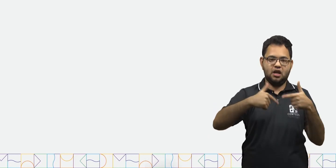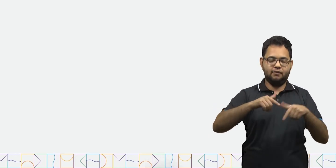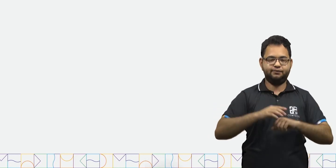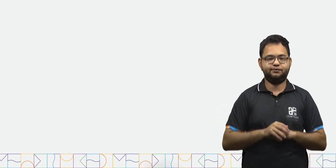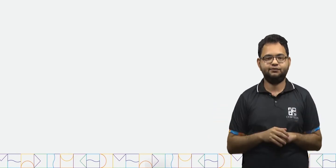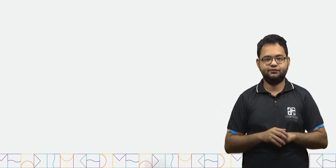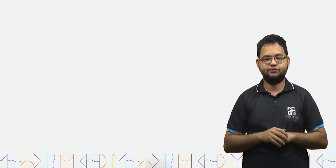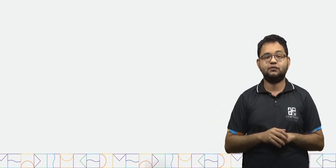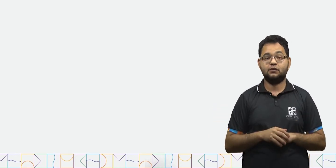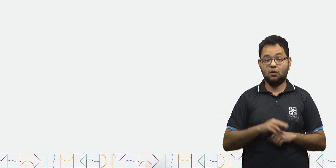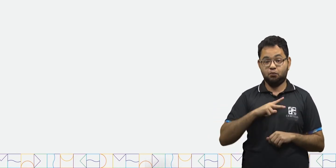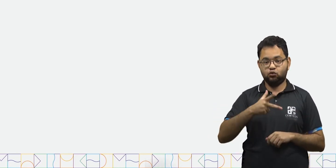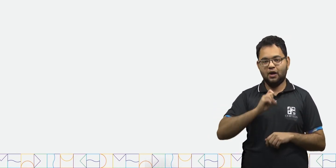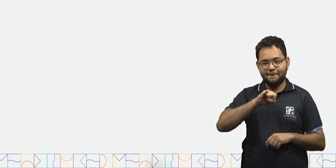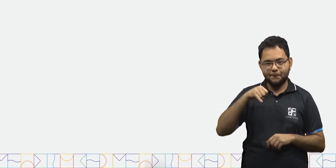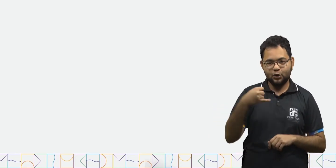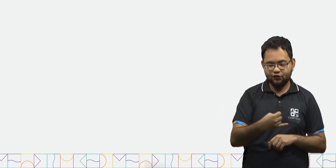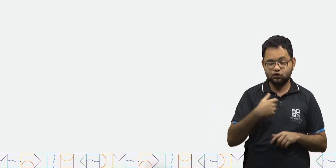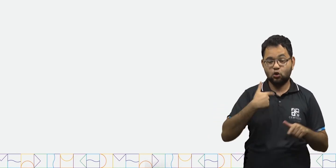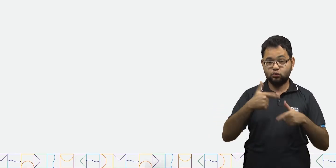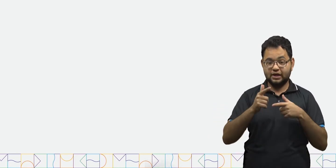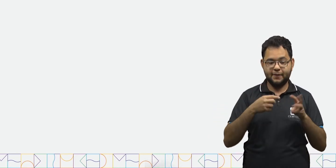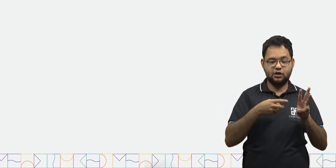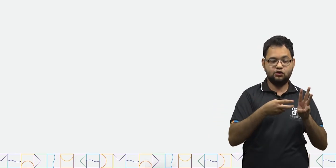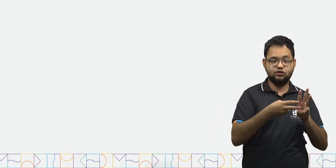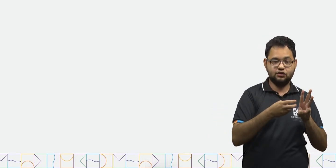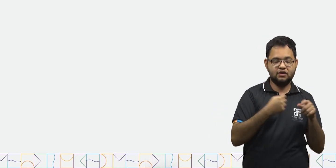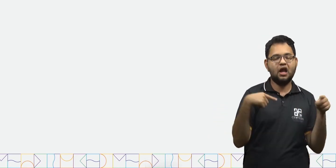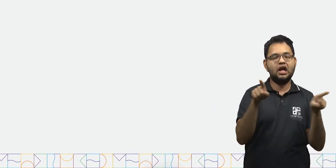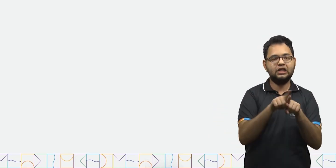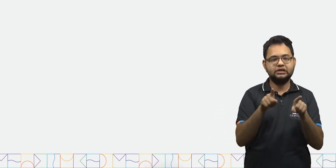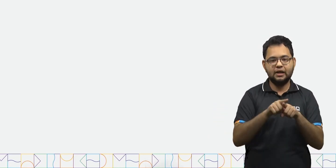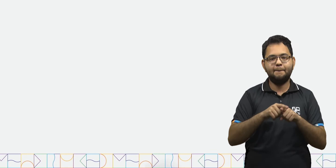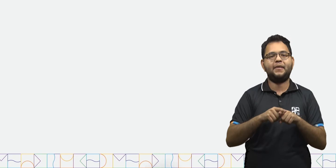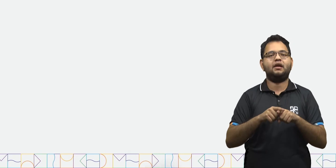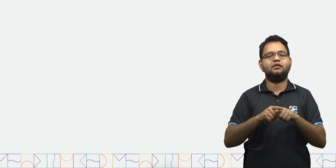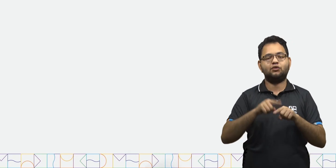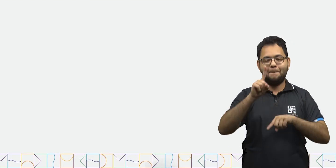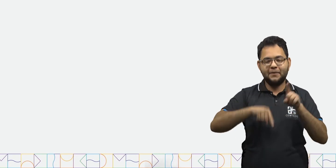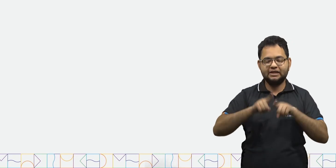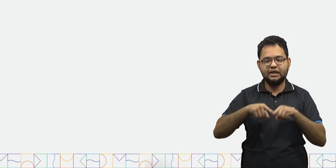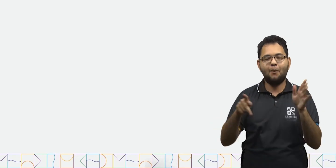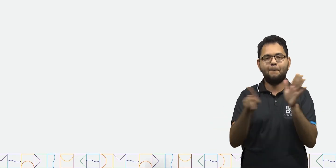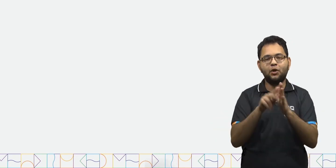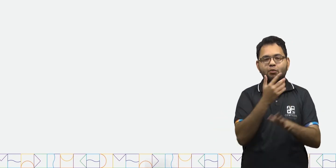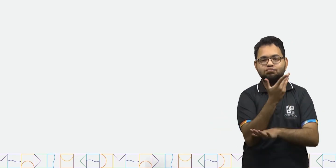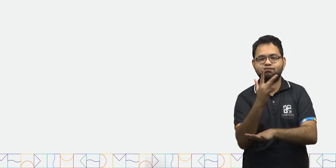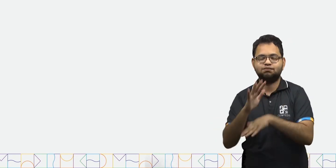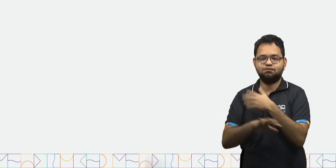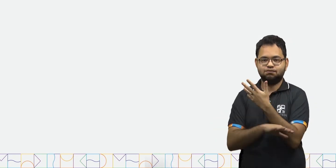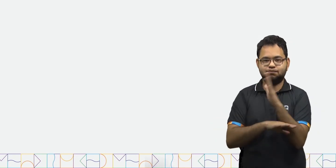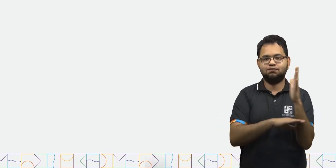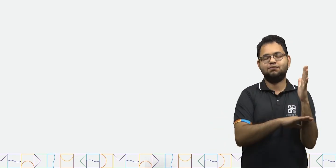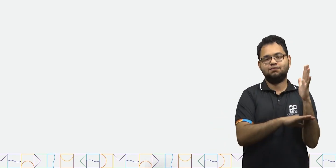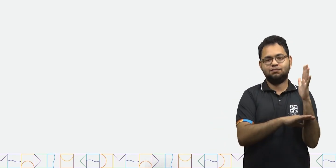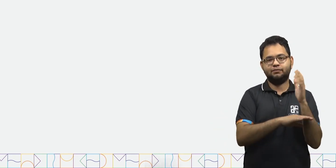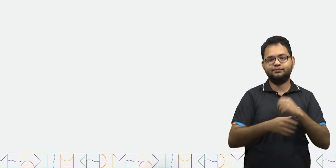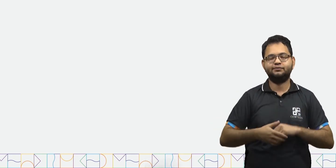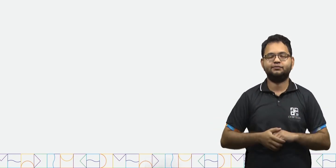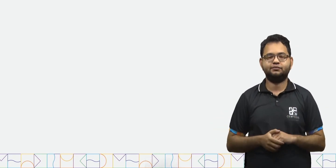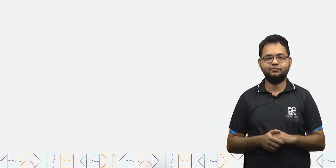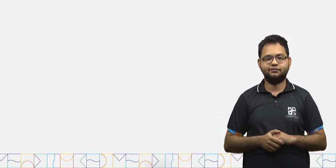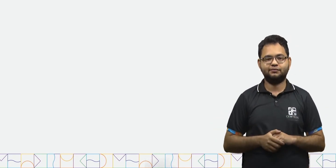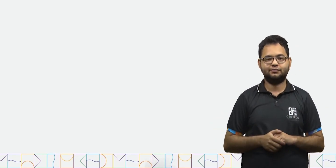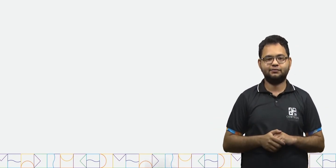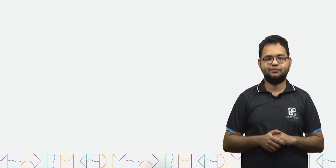aproveitou tanto a força de trabalho indígena quanto dos recursos naturais disponíveis na região. Os indígenas eram levados a